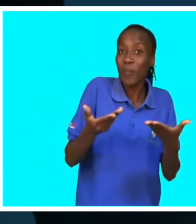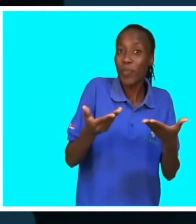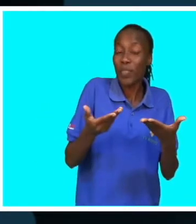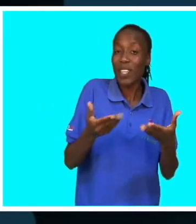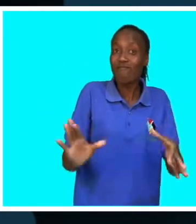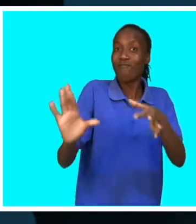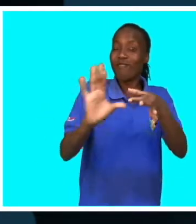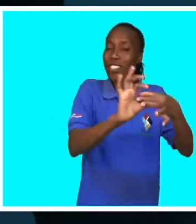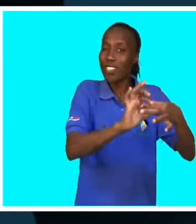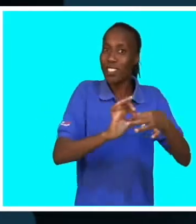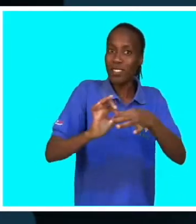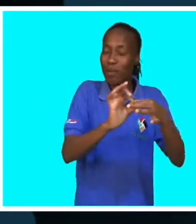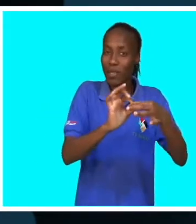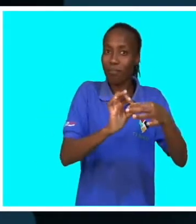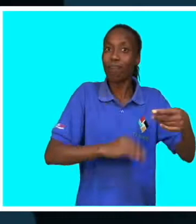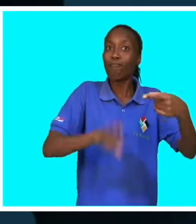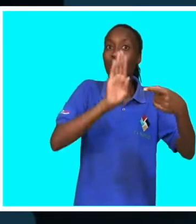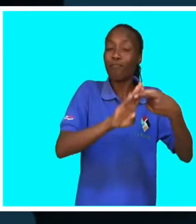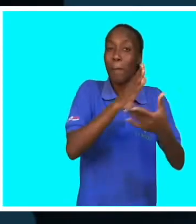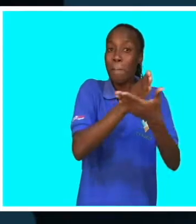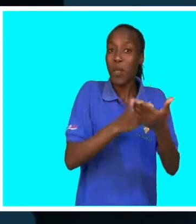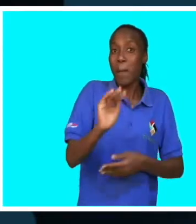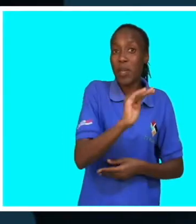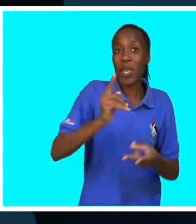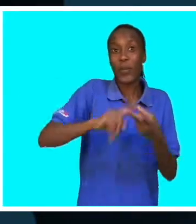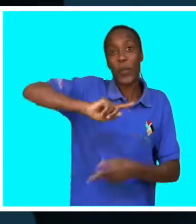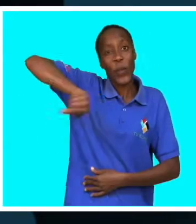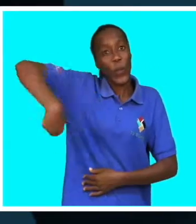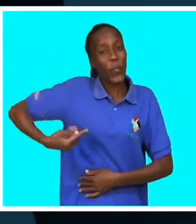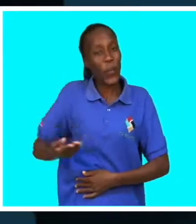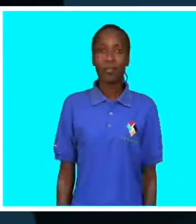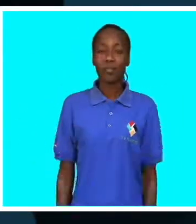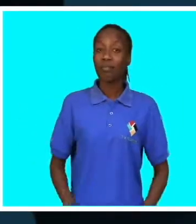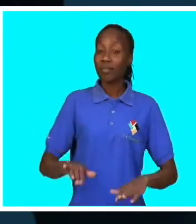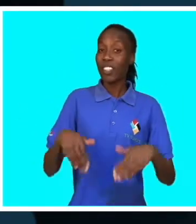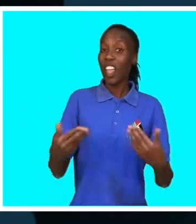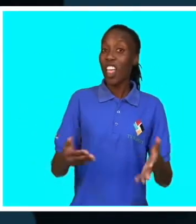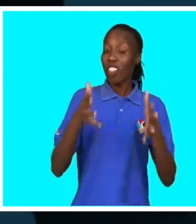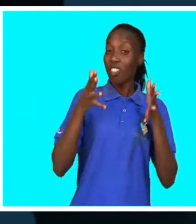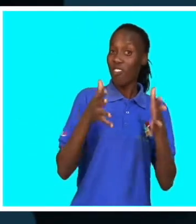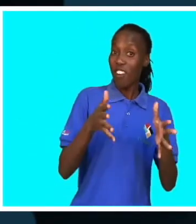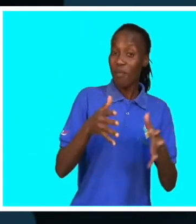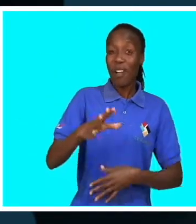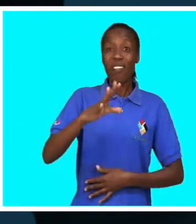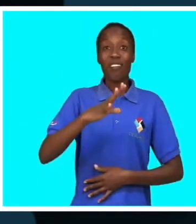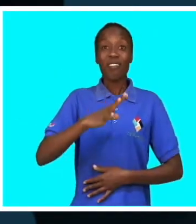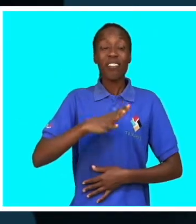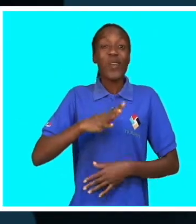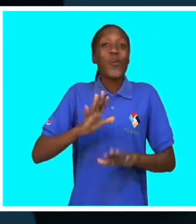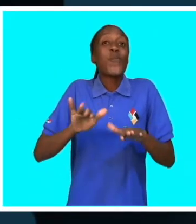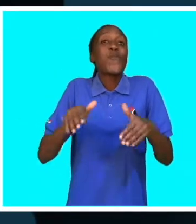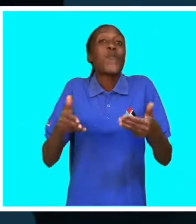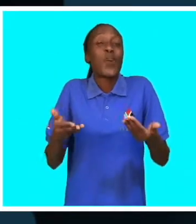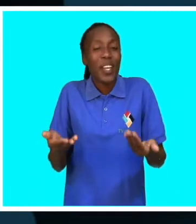possamos fazer essa simbiose entre o meio ambiente e nós. de modo a criar condições para que